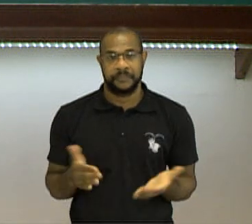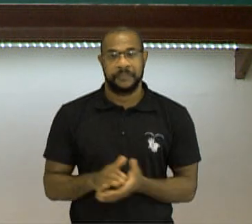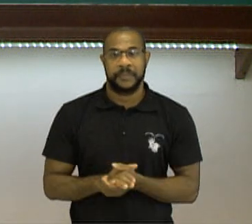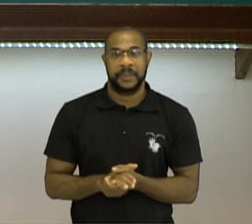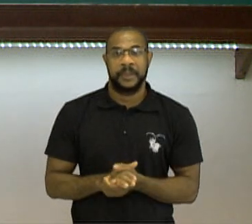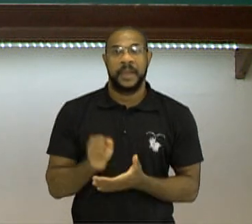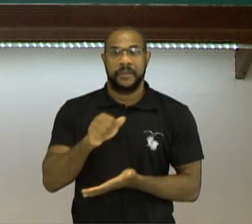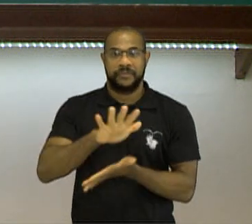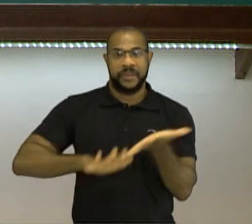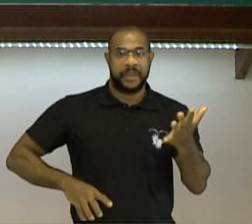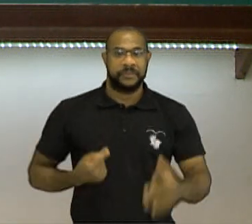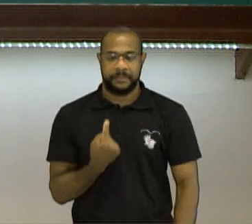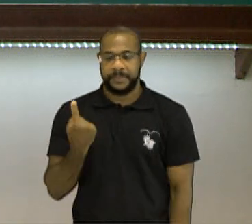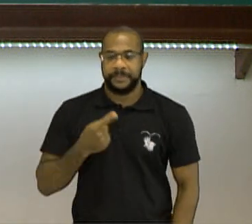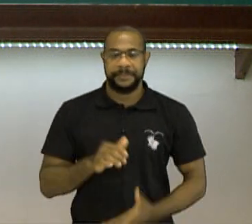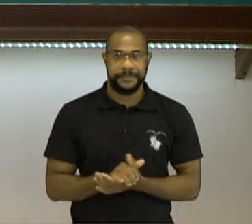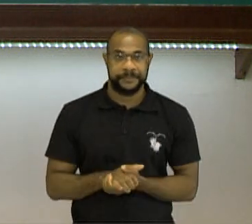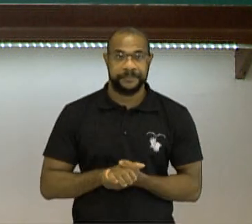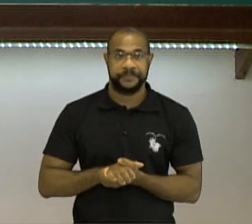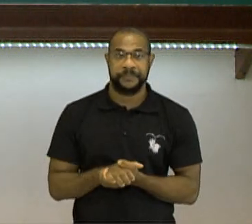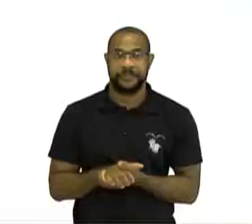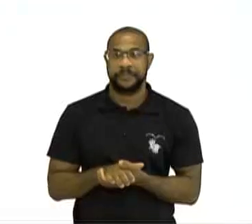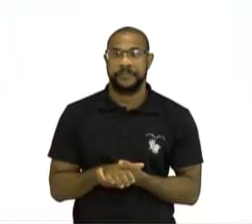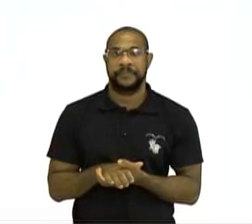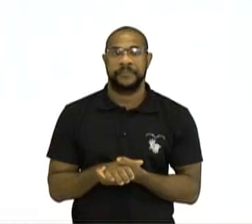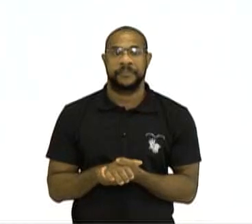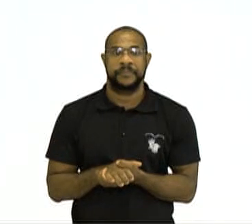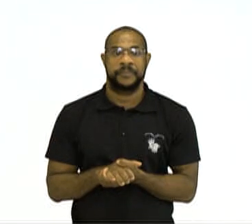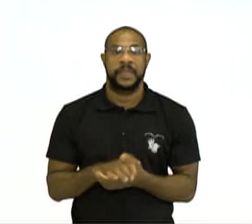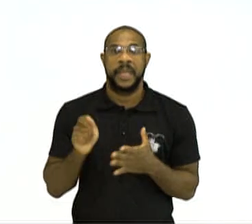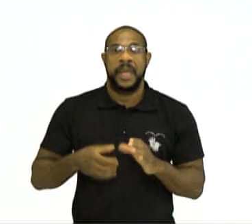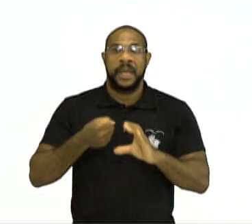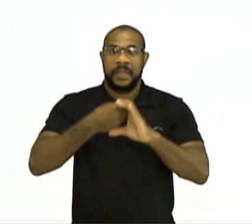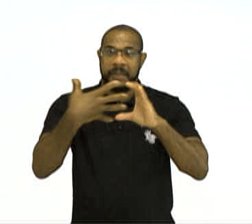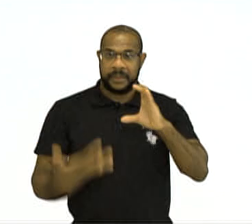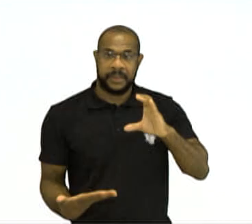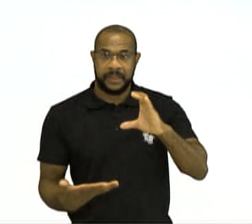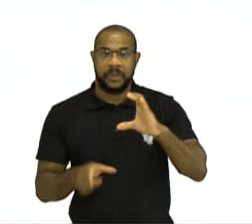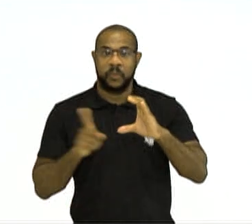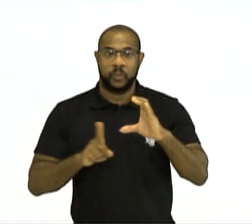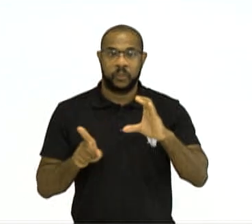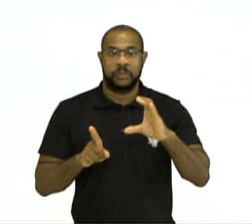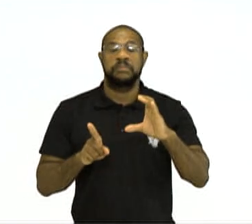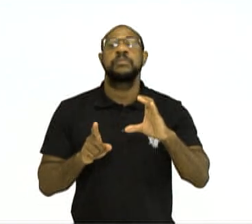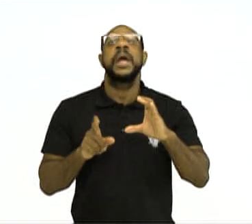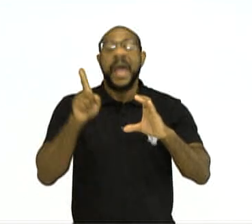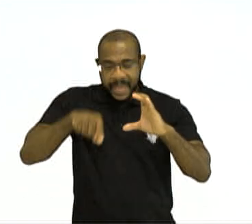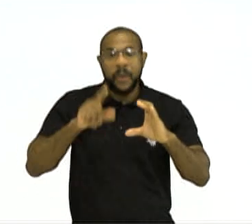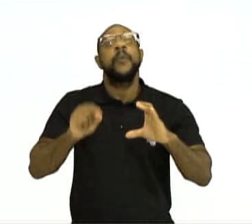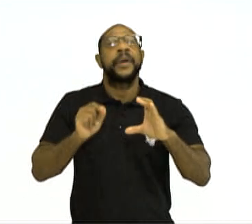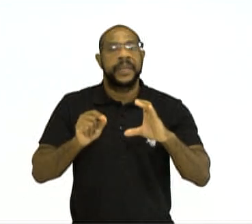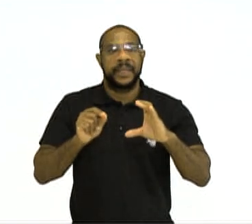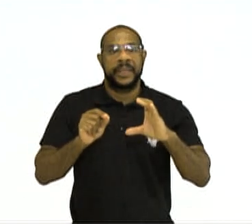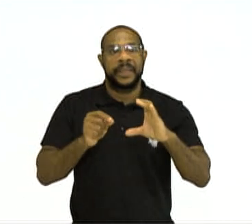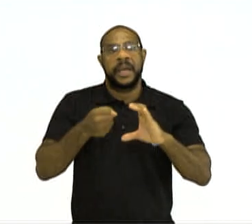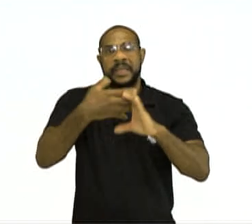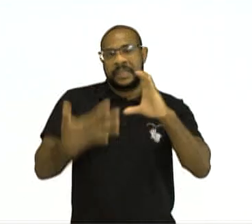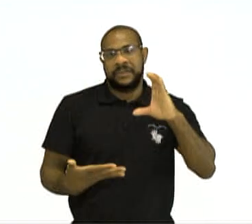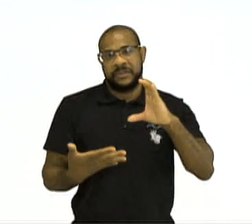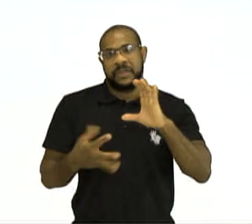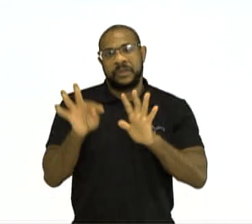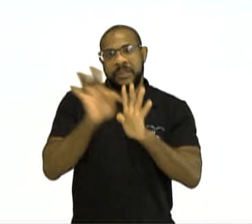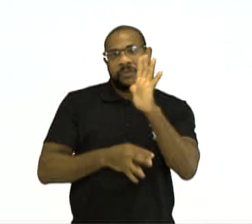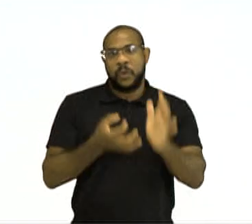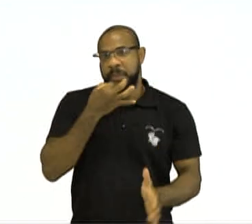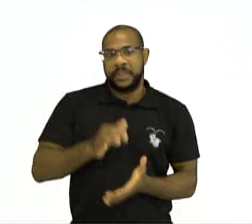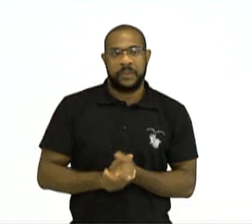Vamos ao primeiro quiz desta aula. São características assumidas do artigo de opinião. Alternativa